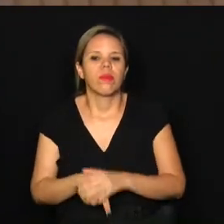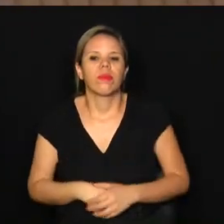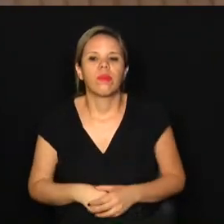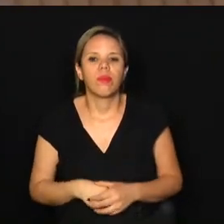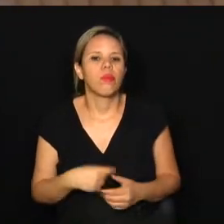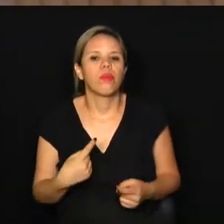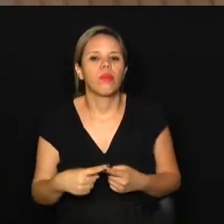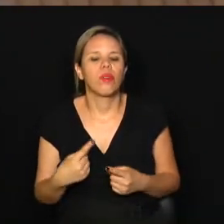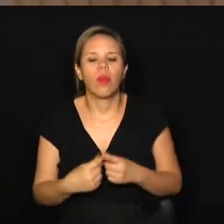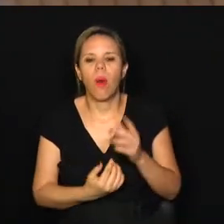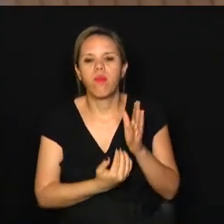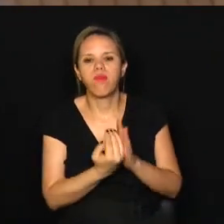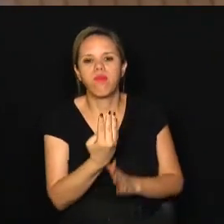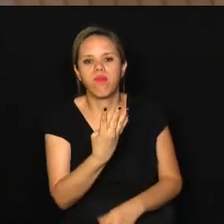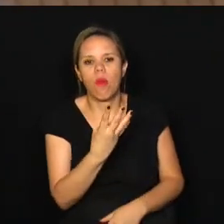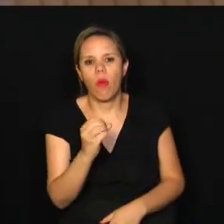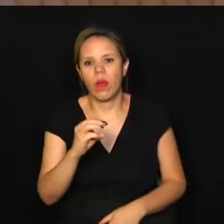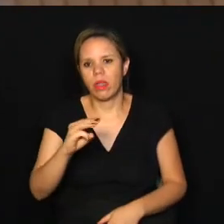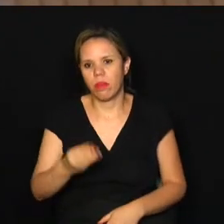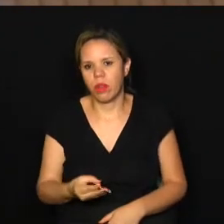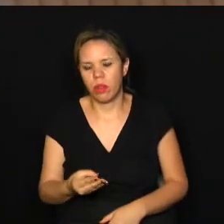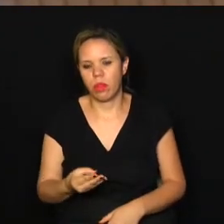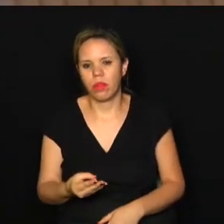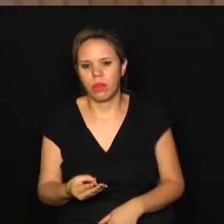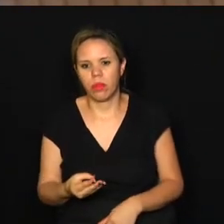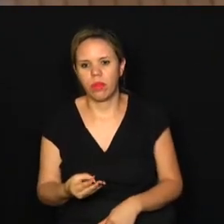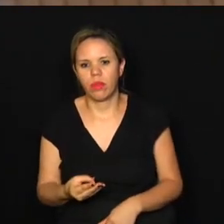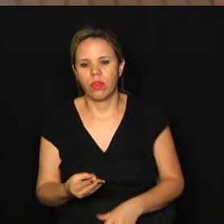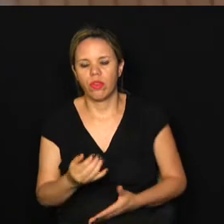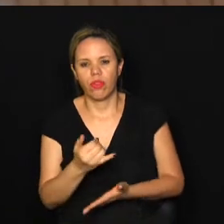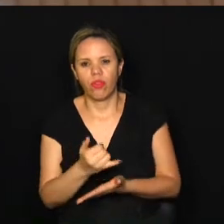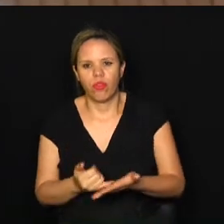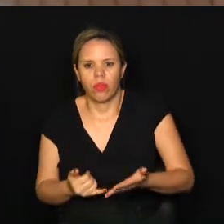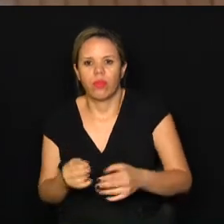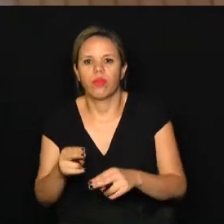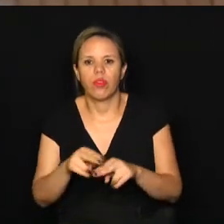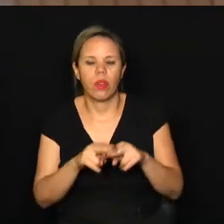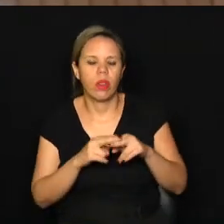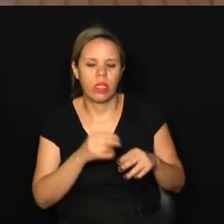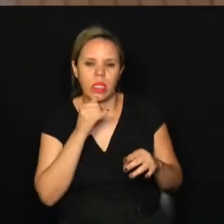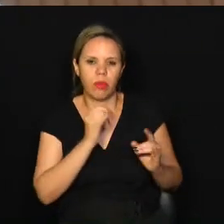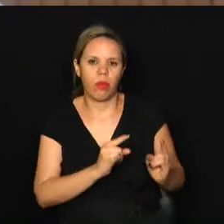ao aumento de 40 milhões nas receitas patrimoniais.